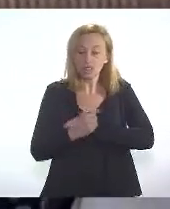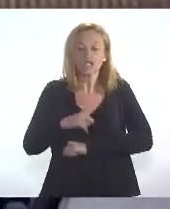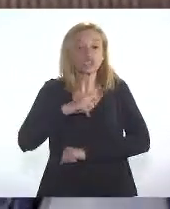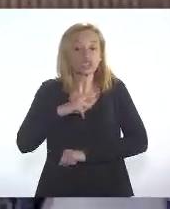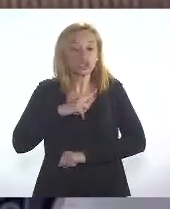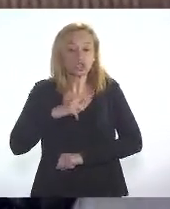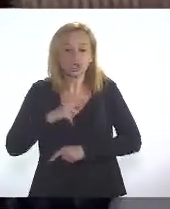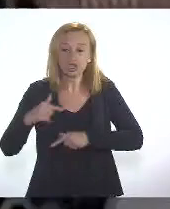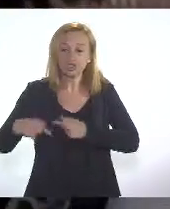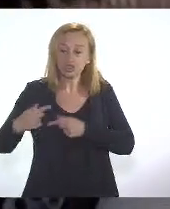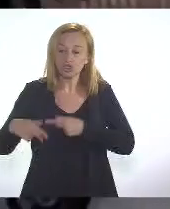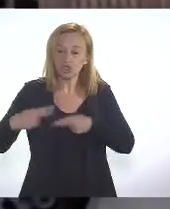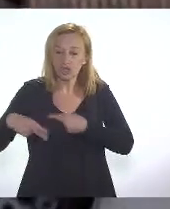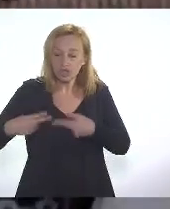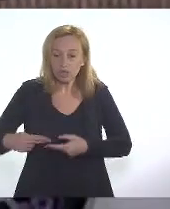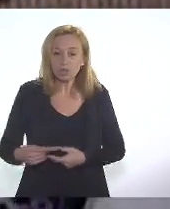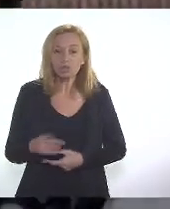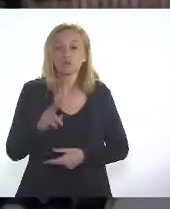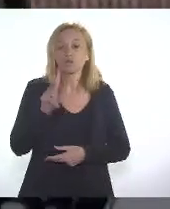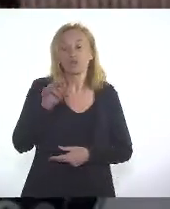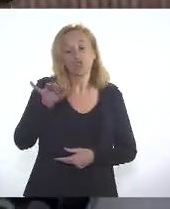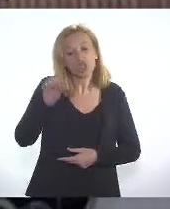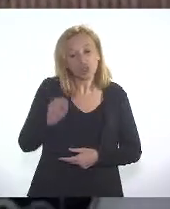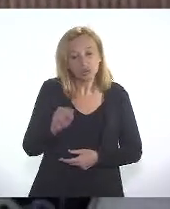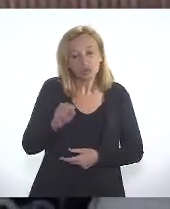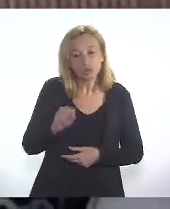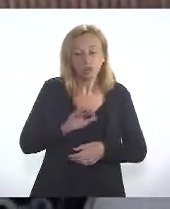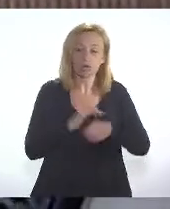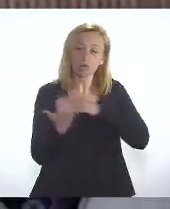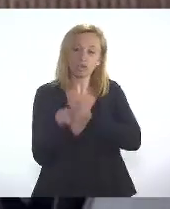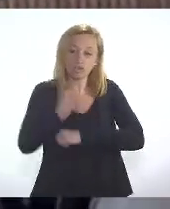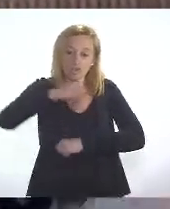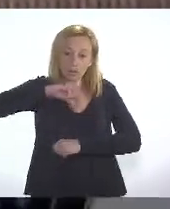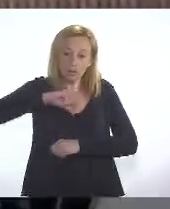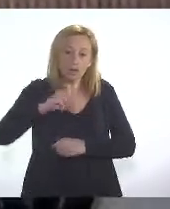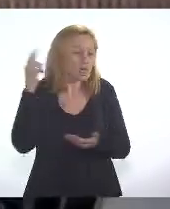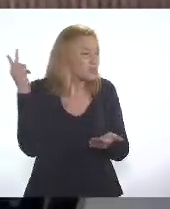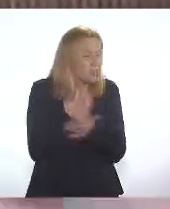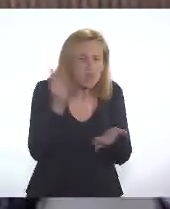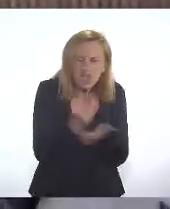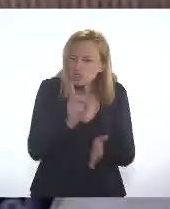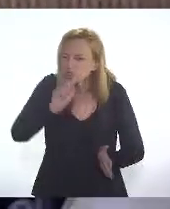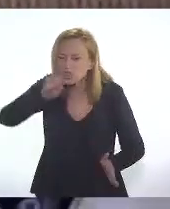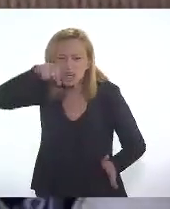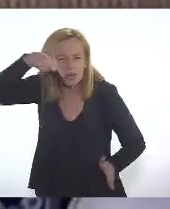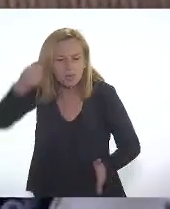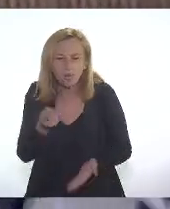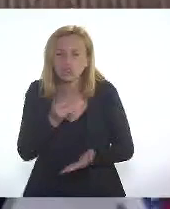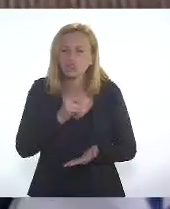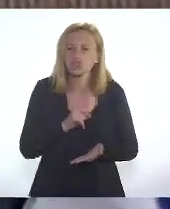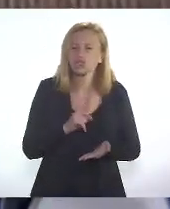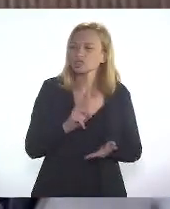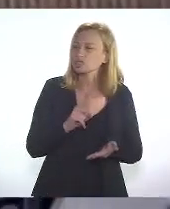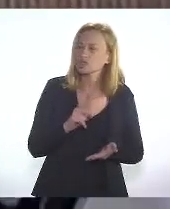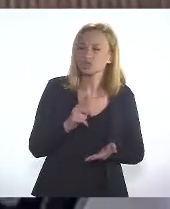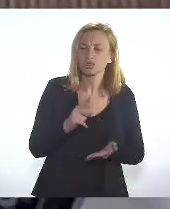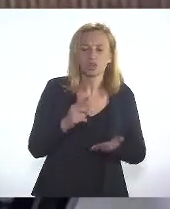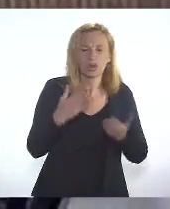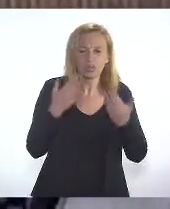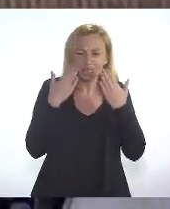material genético do vírus da Covid-19. Mesmo depois de não apresentando mais